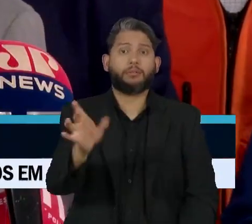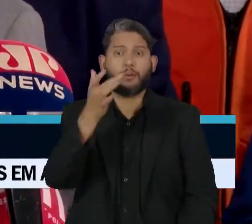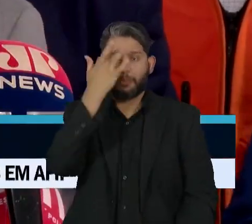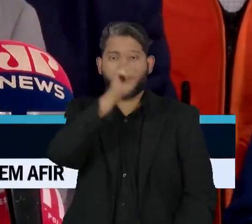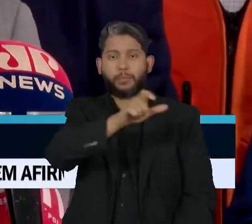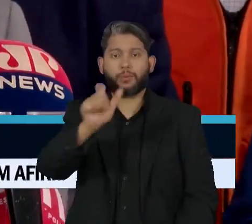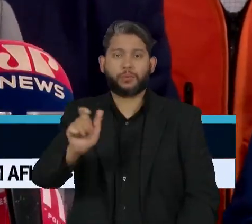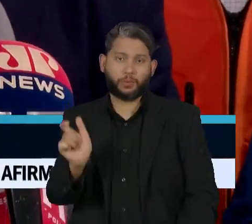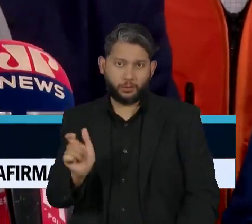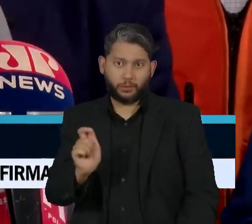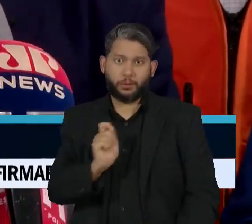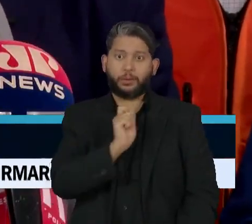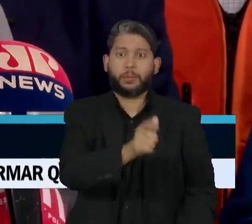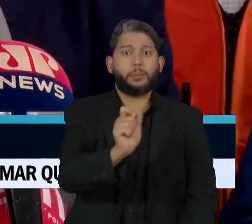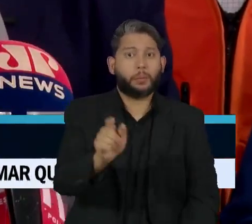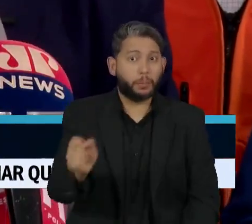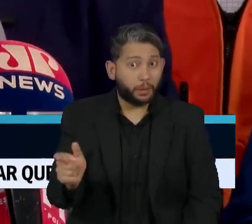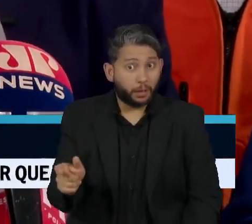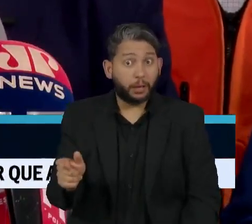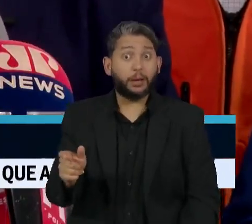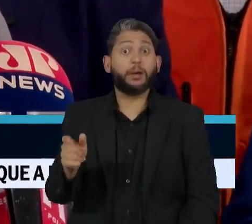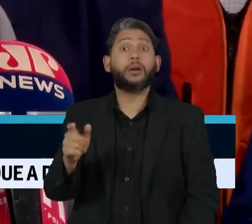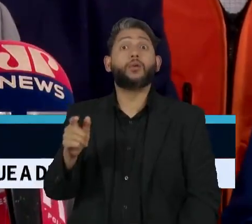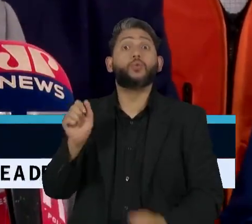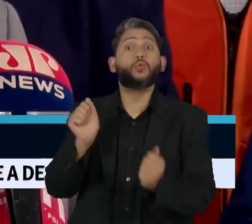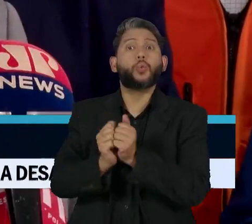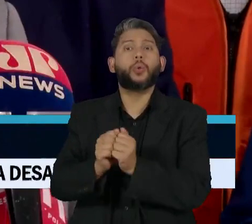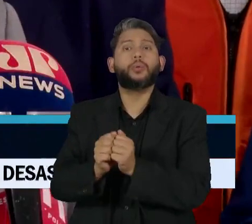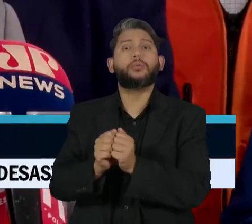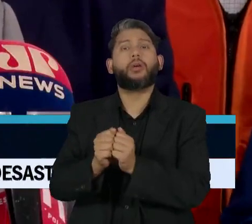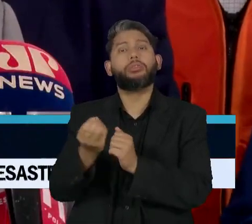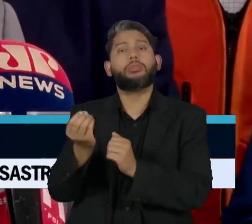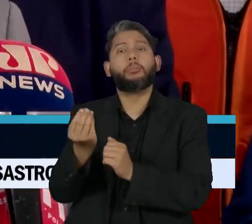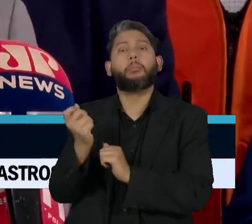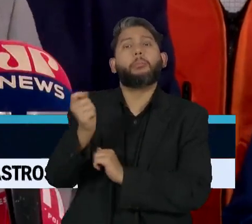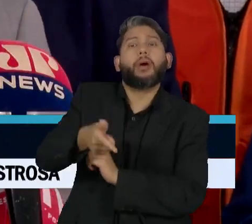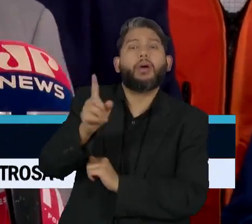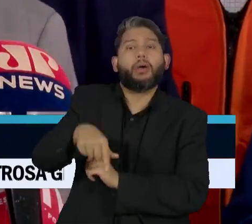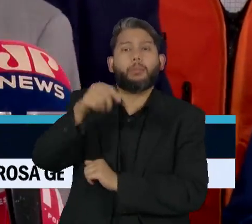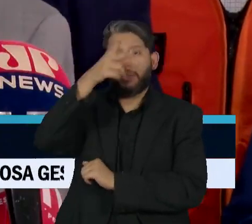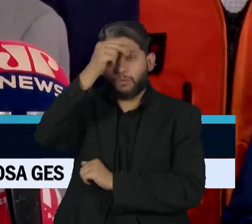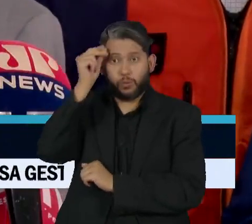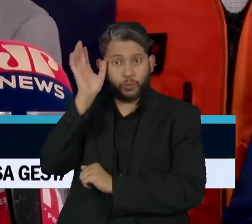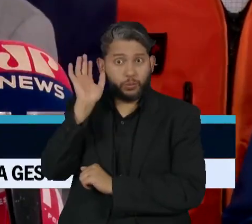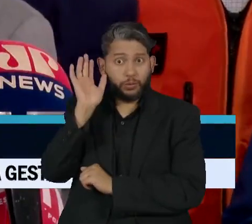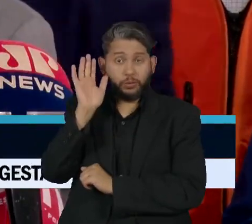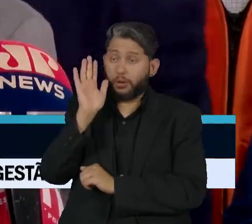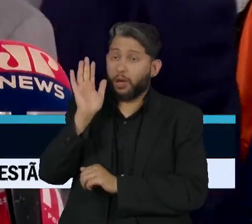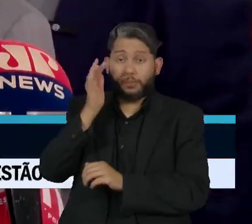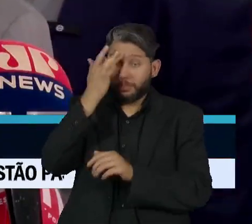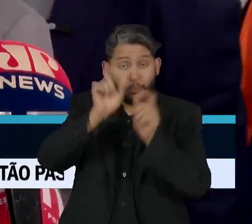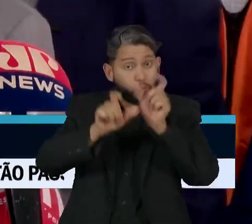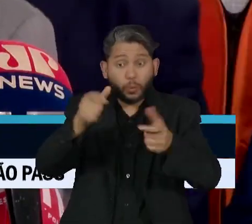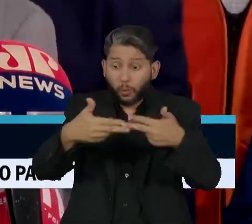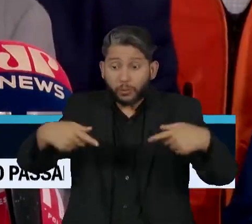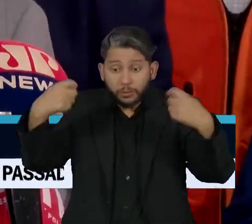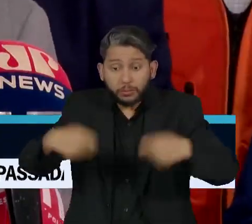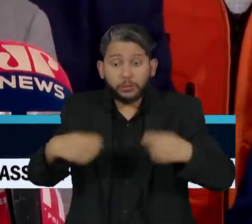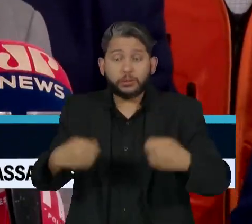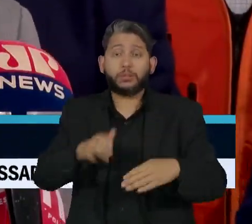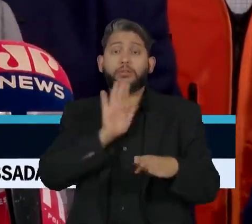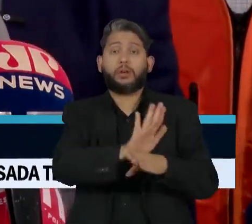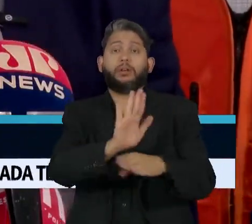desabrigados, repassados para as prefeituras, para os municípios. Aqui é para atender o que for necessário ali, quem